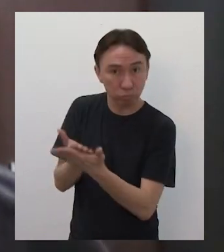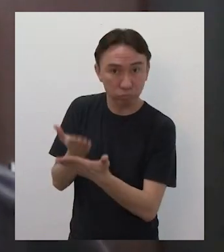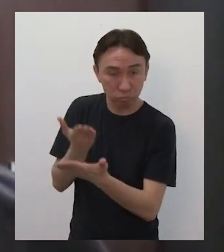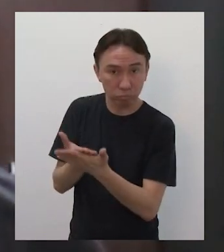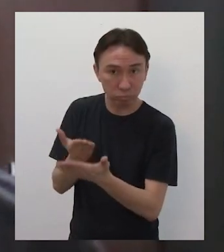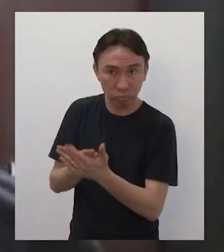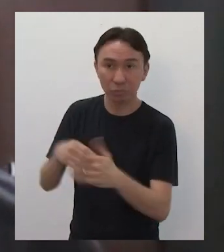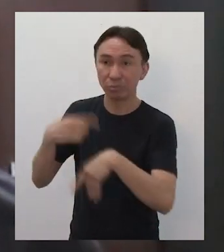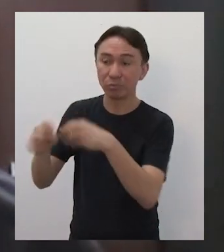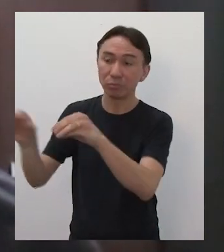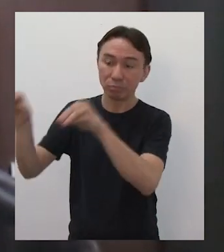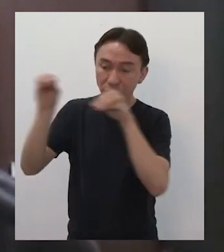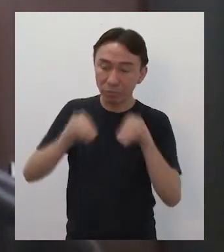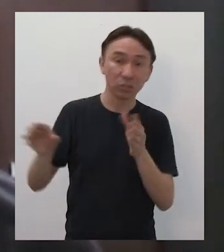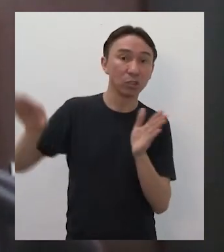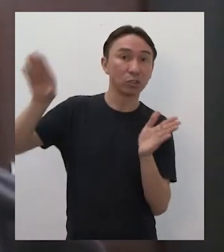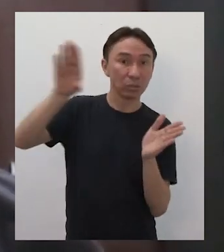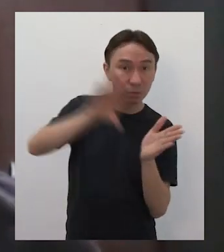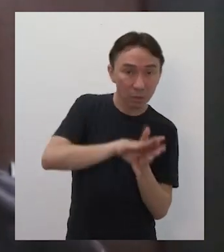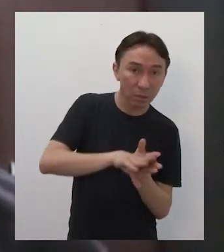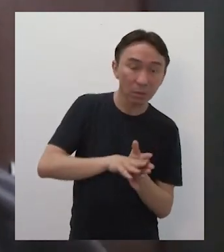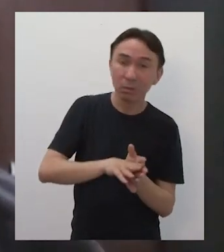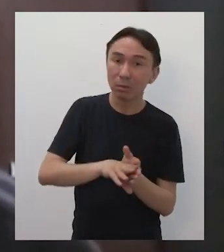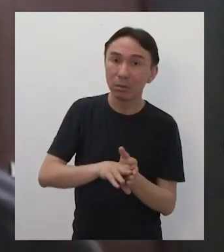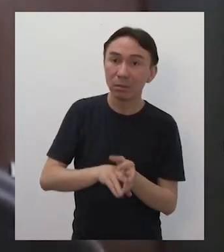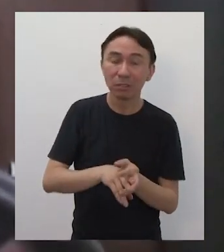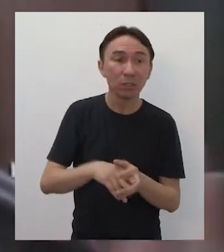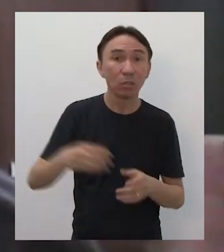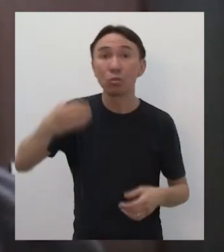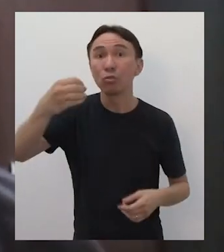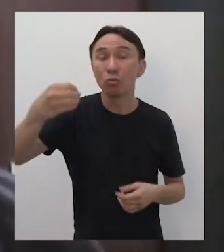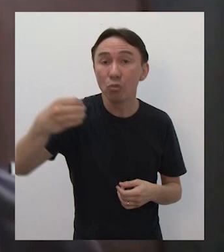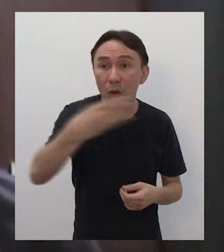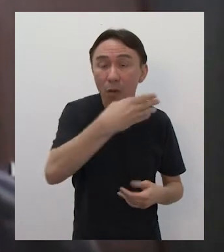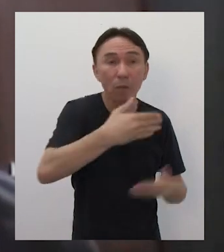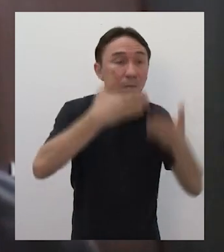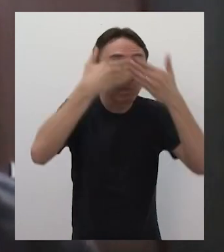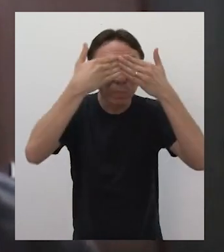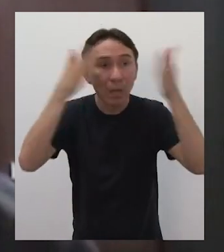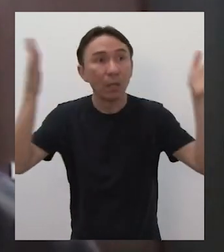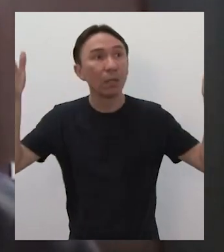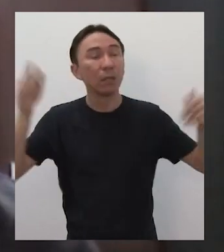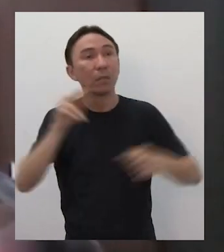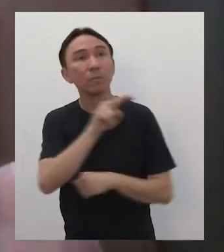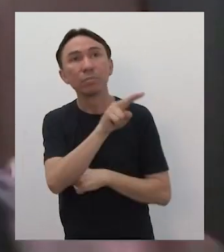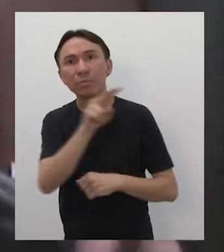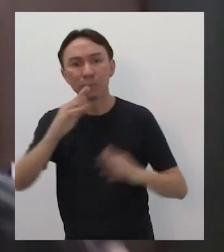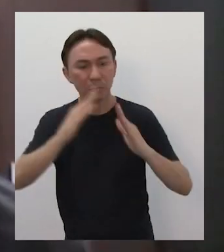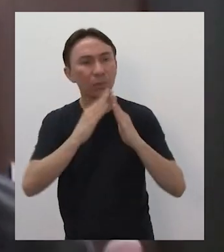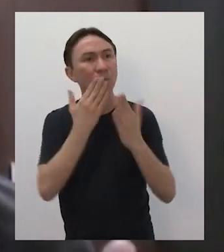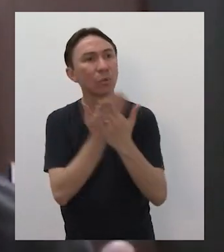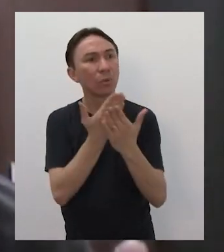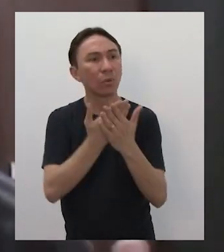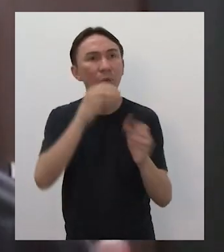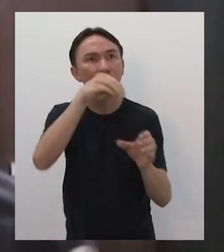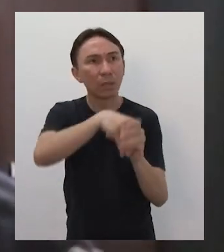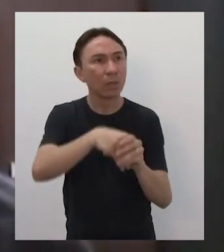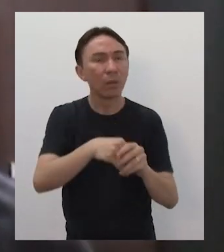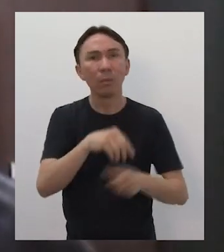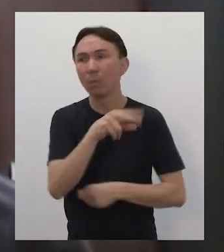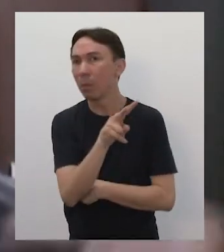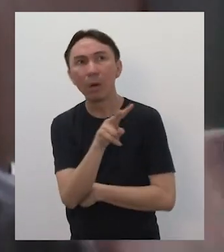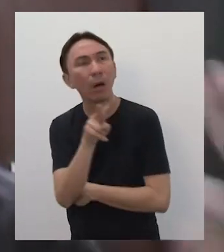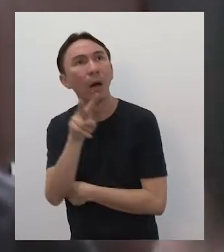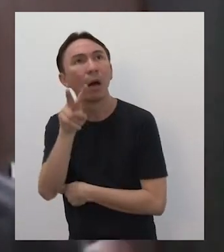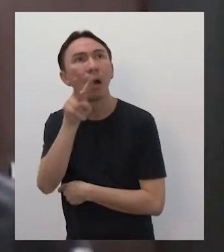eu tive que me abrir ao novo, a olhar, eu vi o mundo dentro da escola, eu falei, caramba, é isso que eu quero realmente. E eu